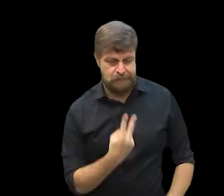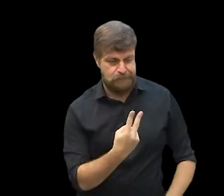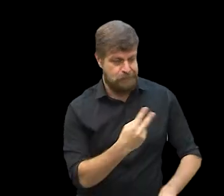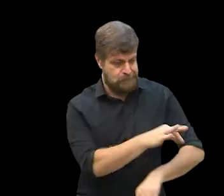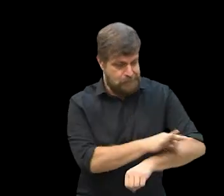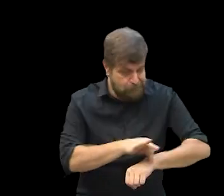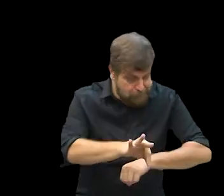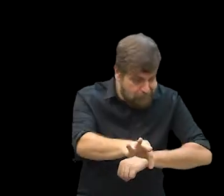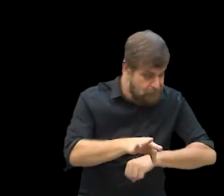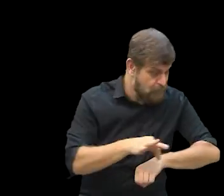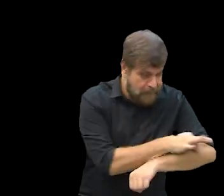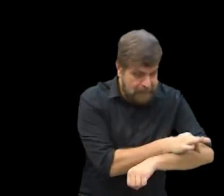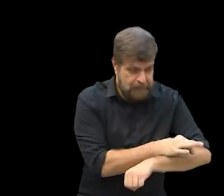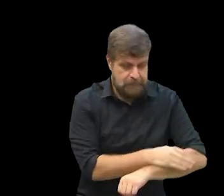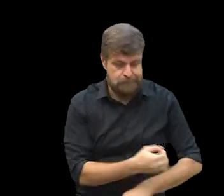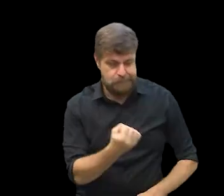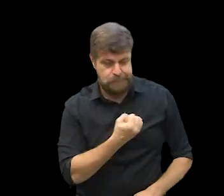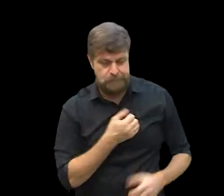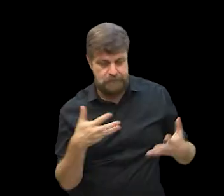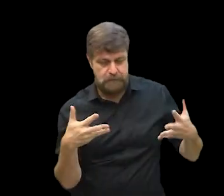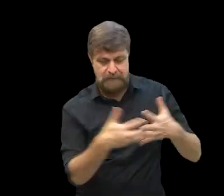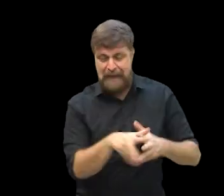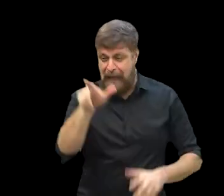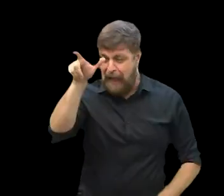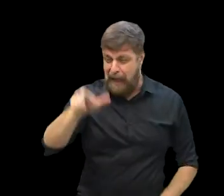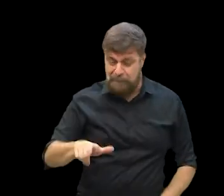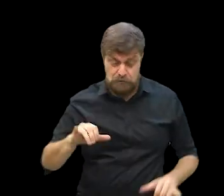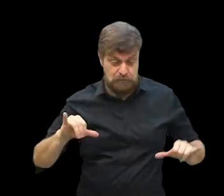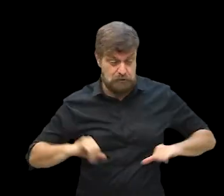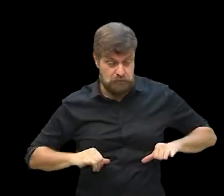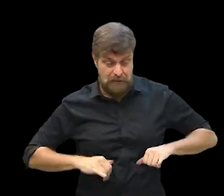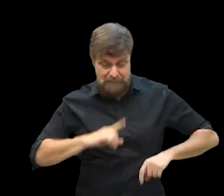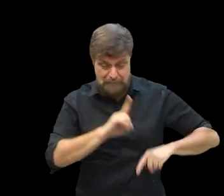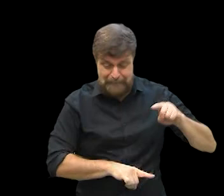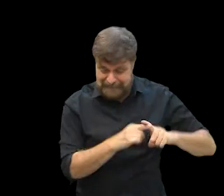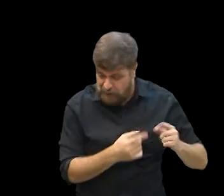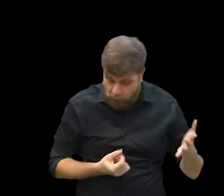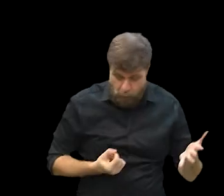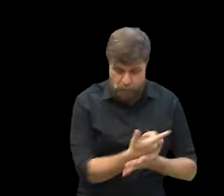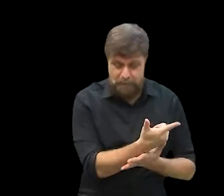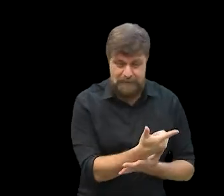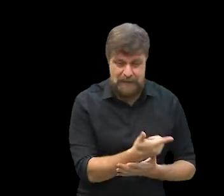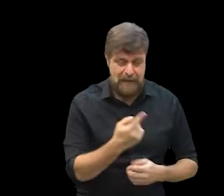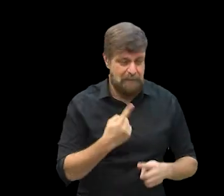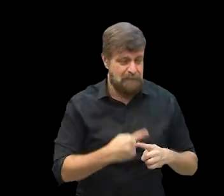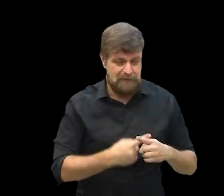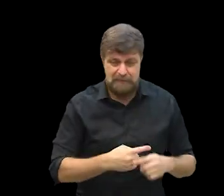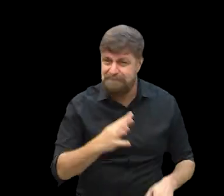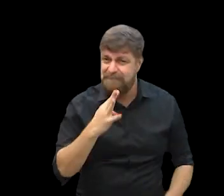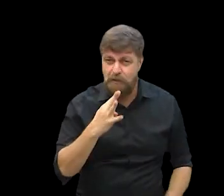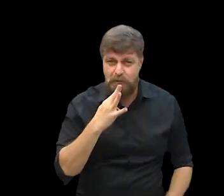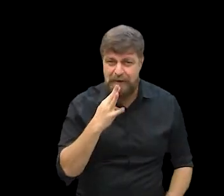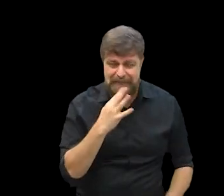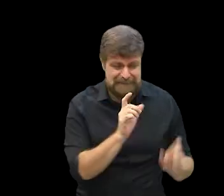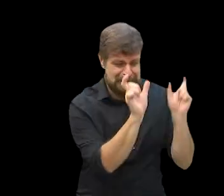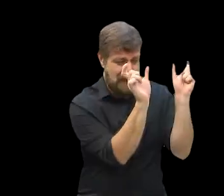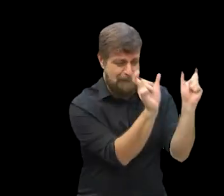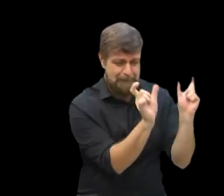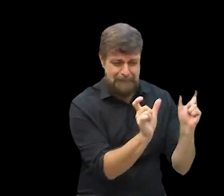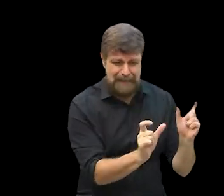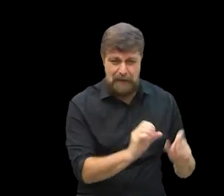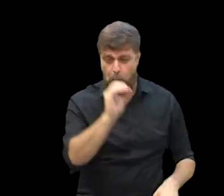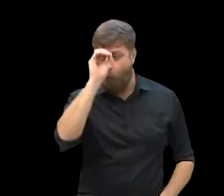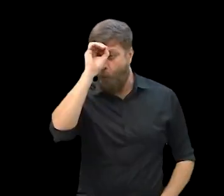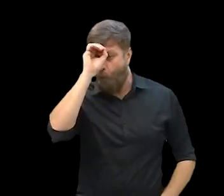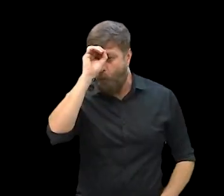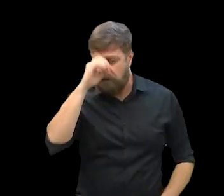2. Então, o cliente leigo sofre muito com esse amadorismo. Por isso que eu